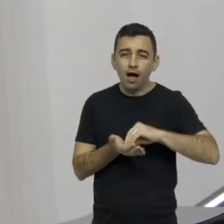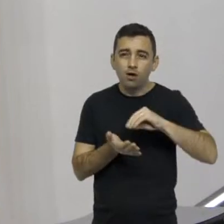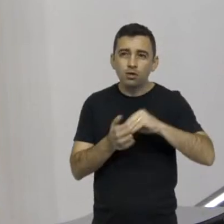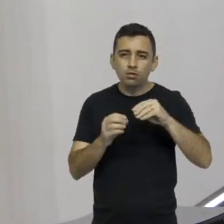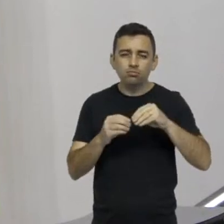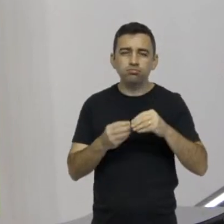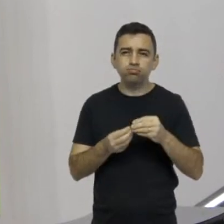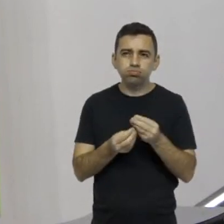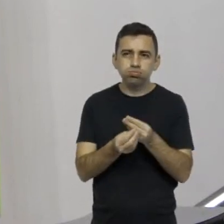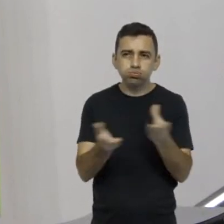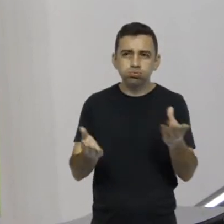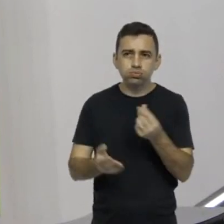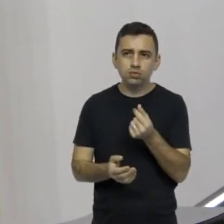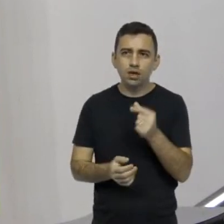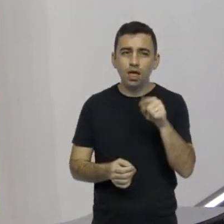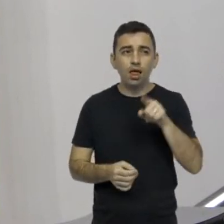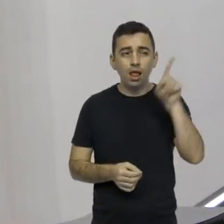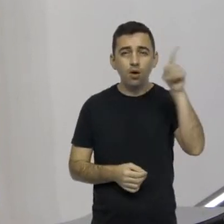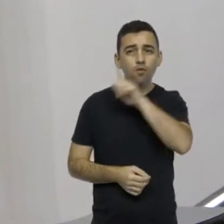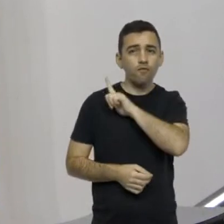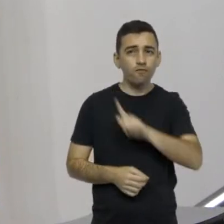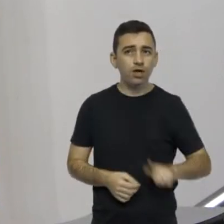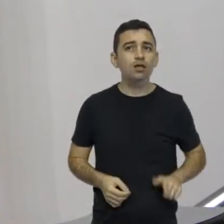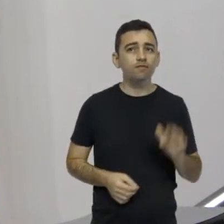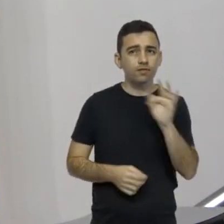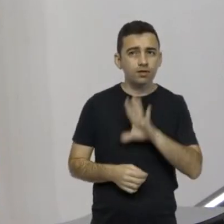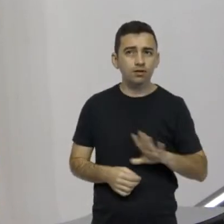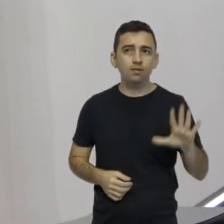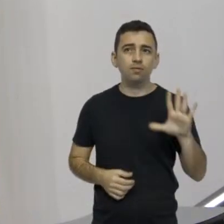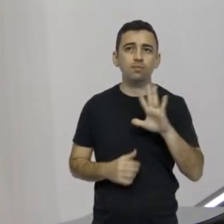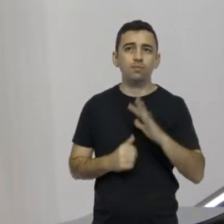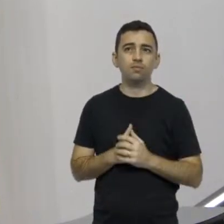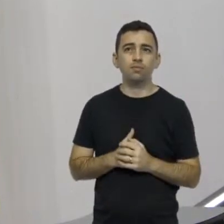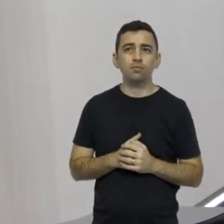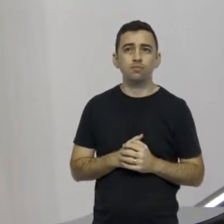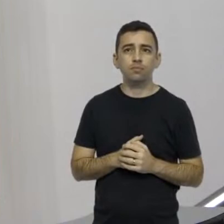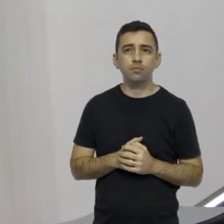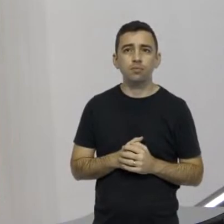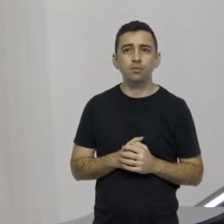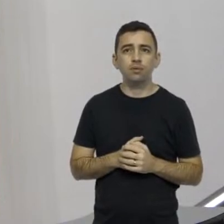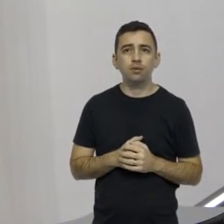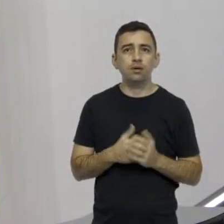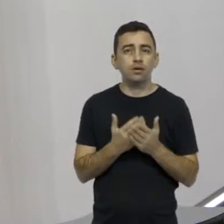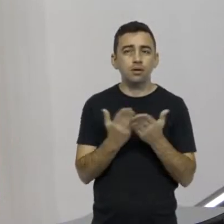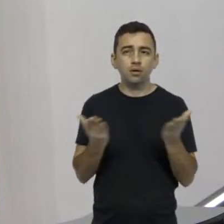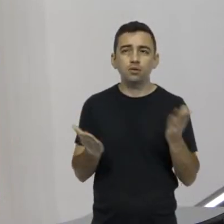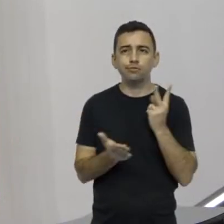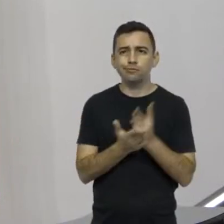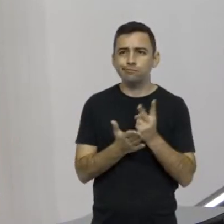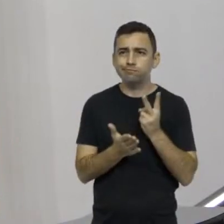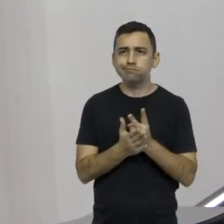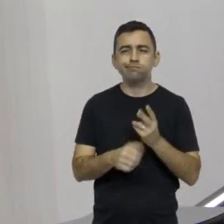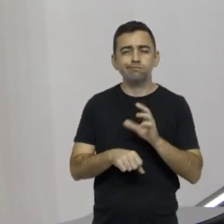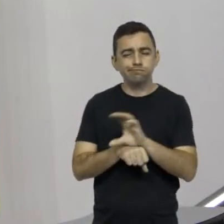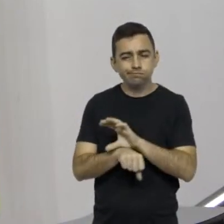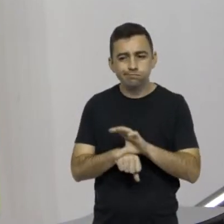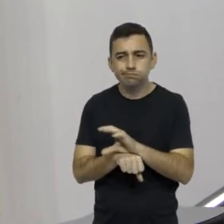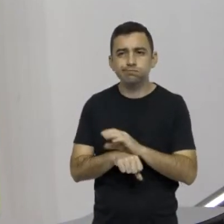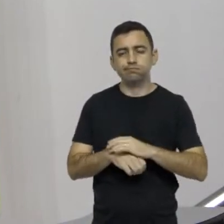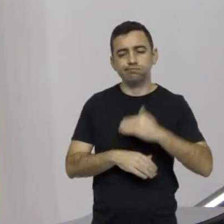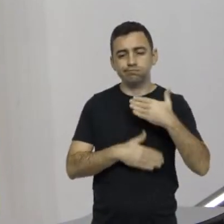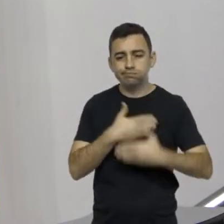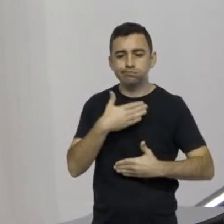recursos é a nossa federação. Né? A nossa federação que continua, constituição após